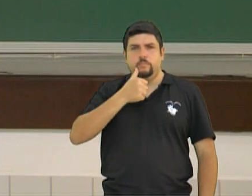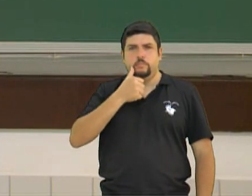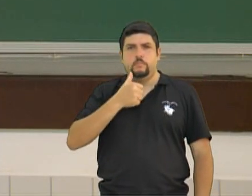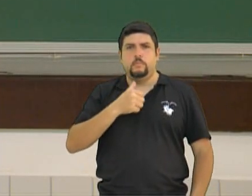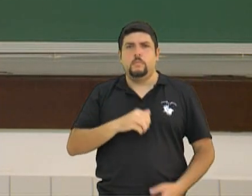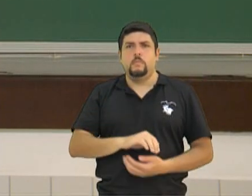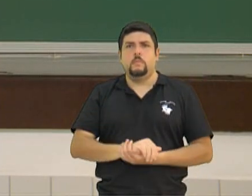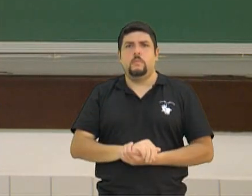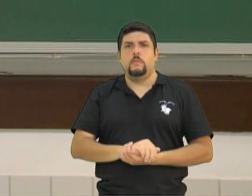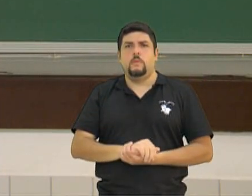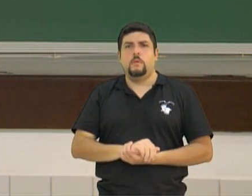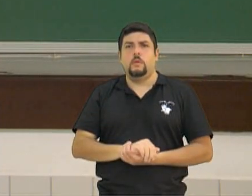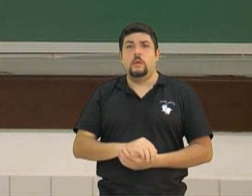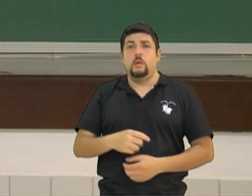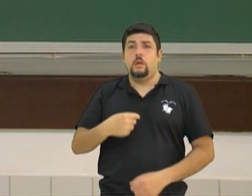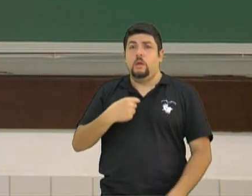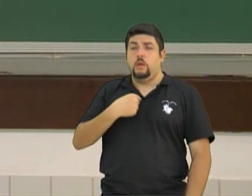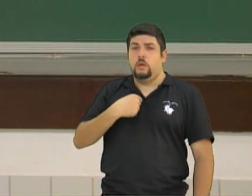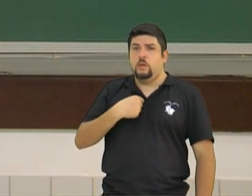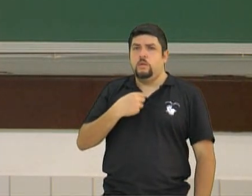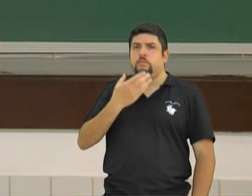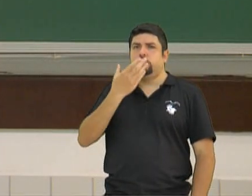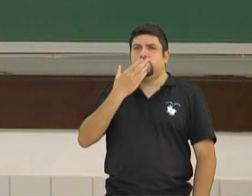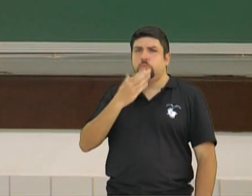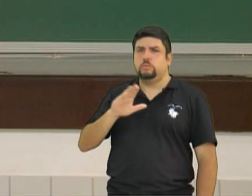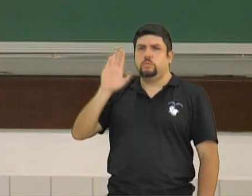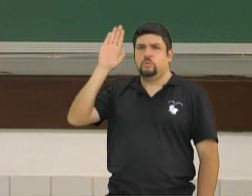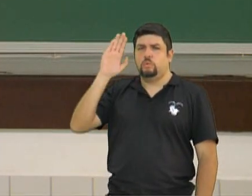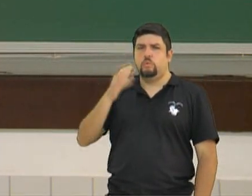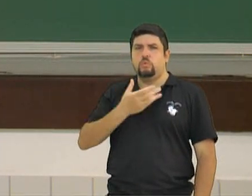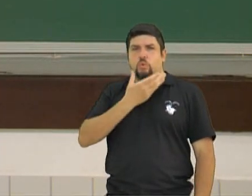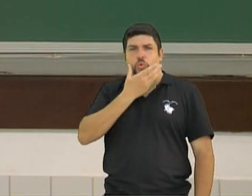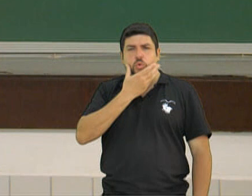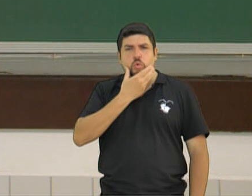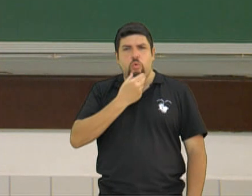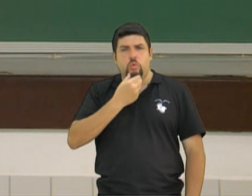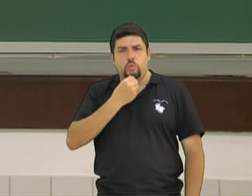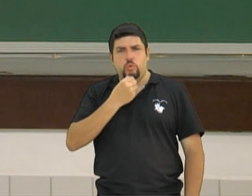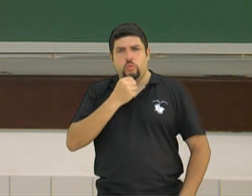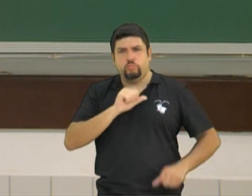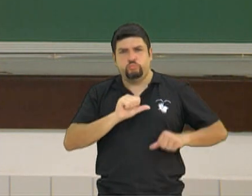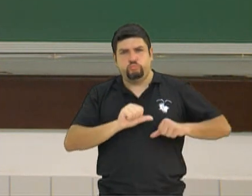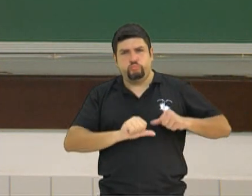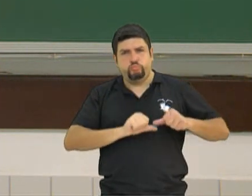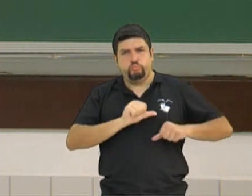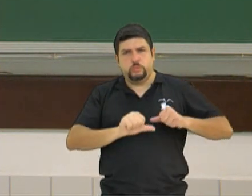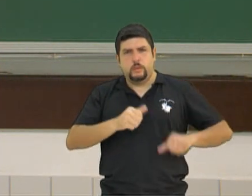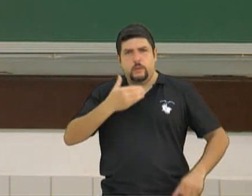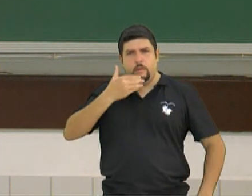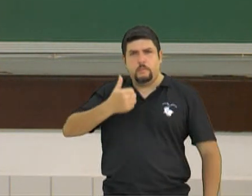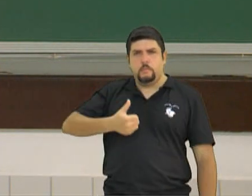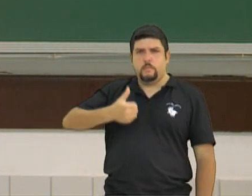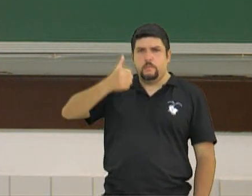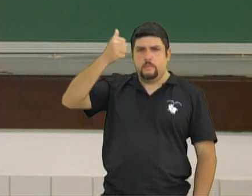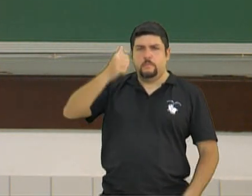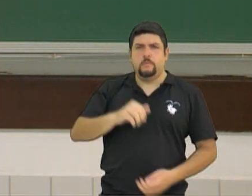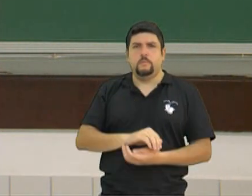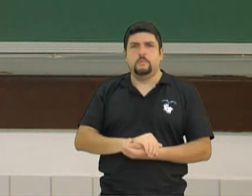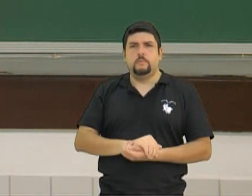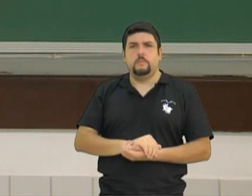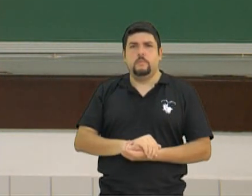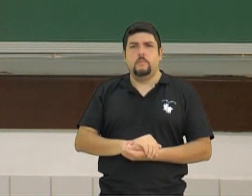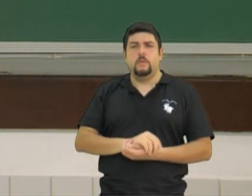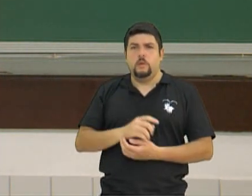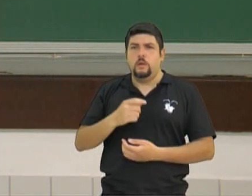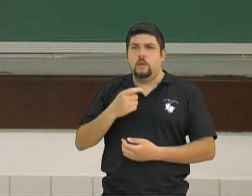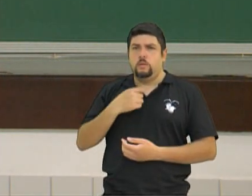be a better man. Eu juro que eu seria um homem melhor. I'd listen to her. Eu escutaria